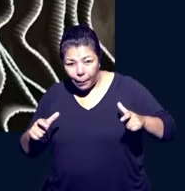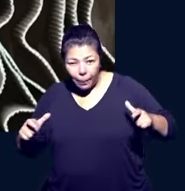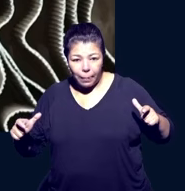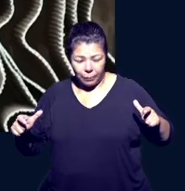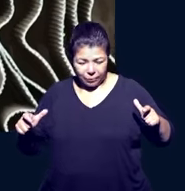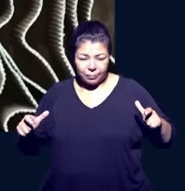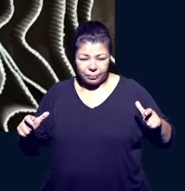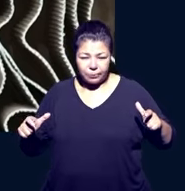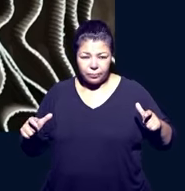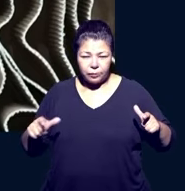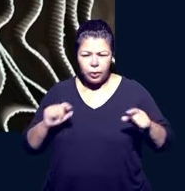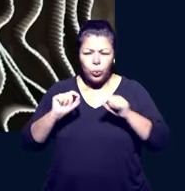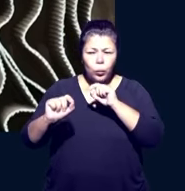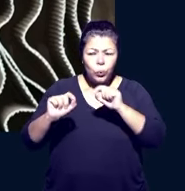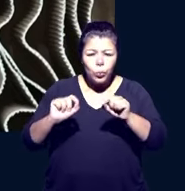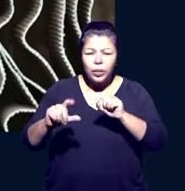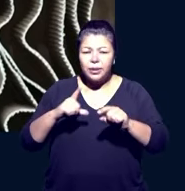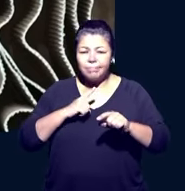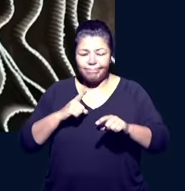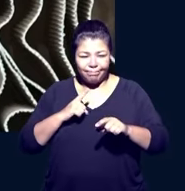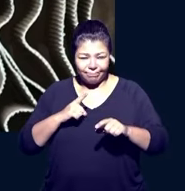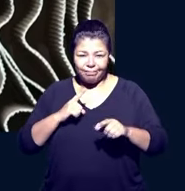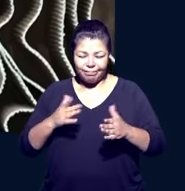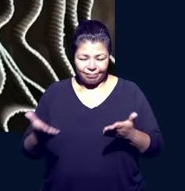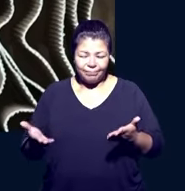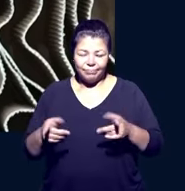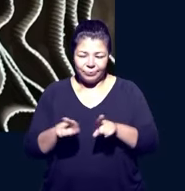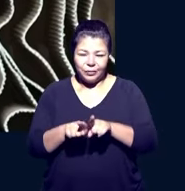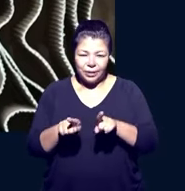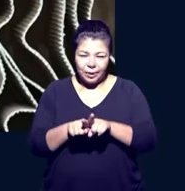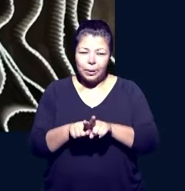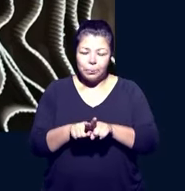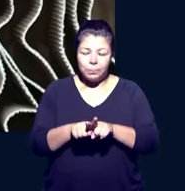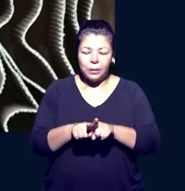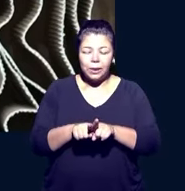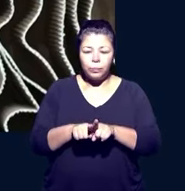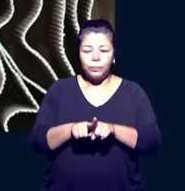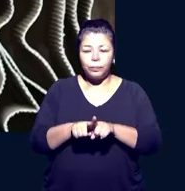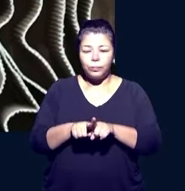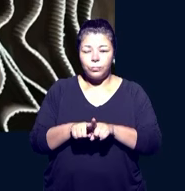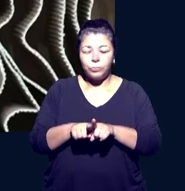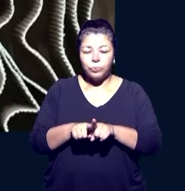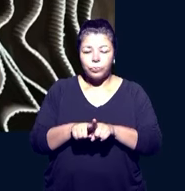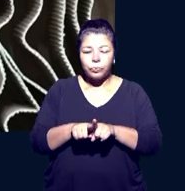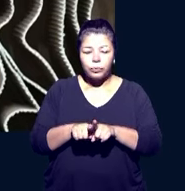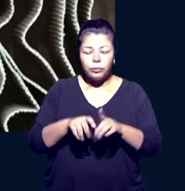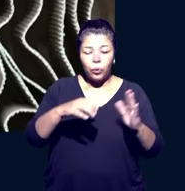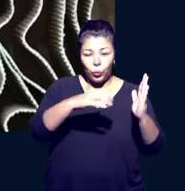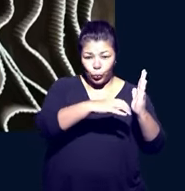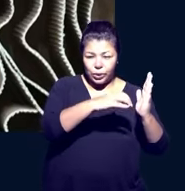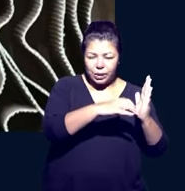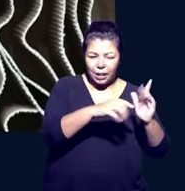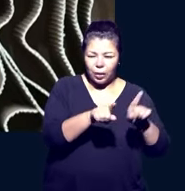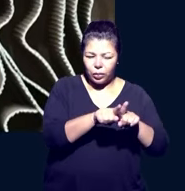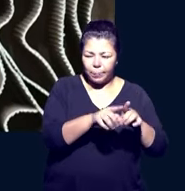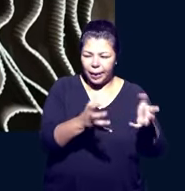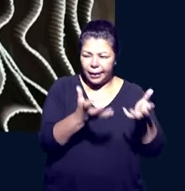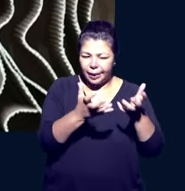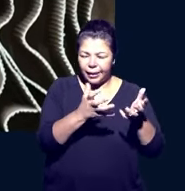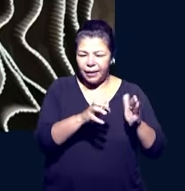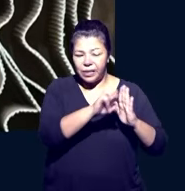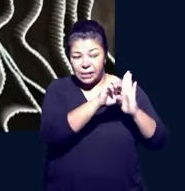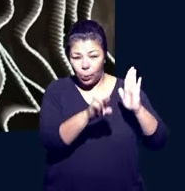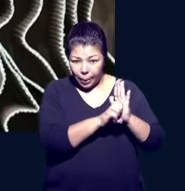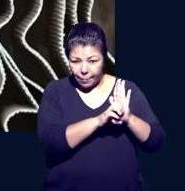eh provocou até o Senado a querer se manifestar sobre o tema através de uma Emenda Constitucional como senhor vê o